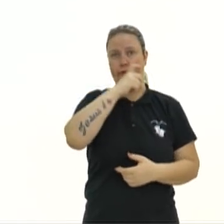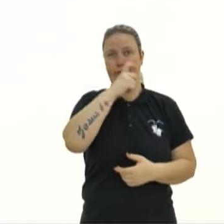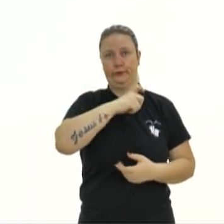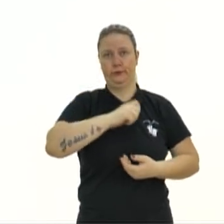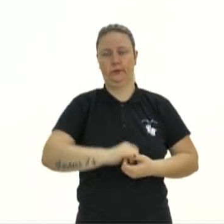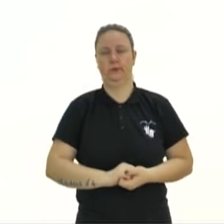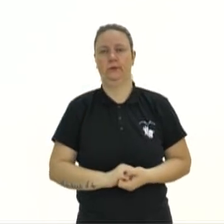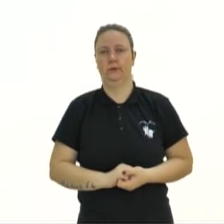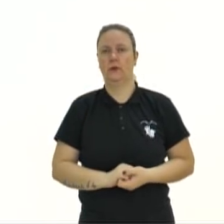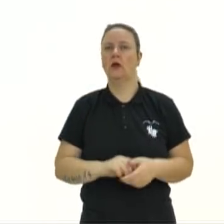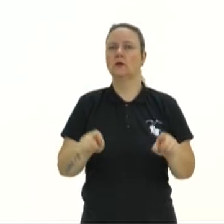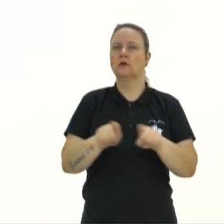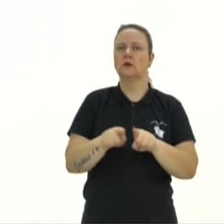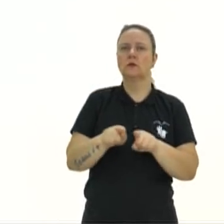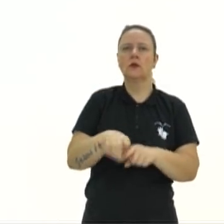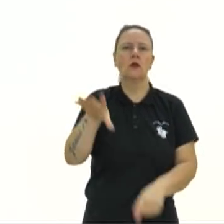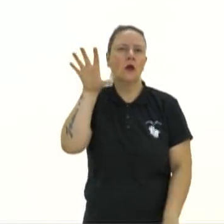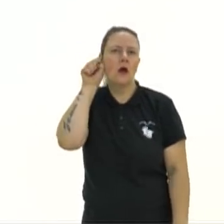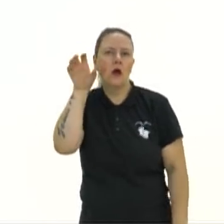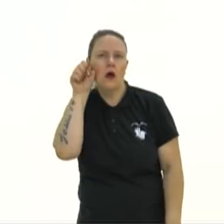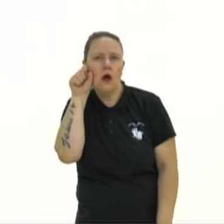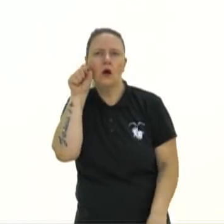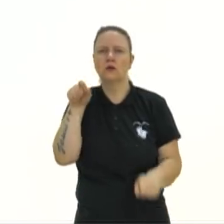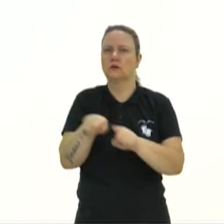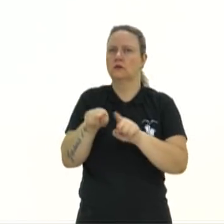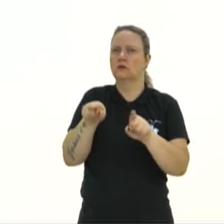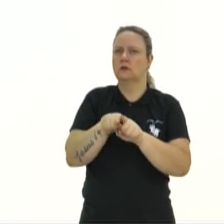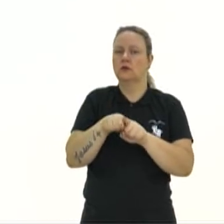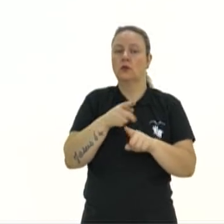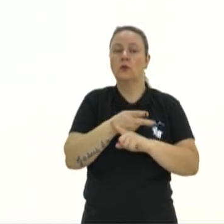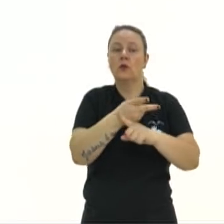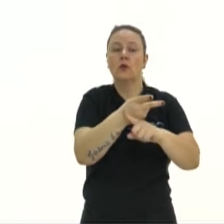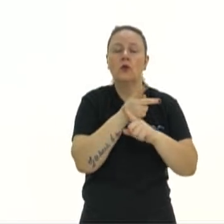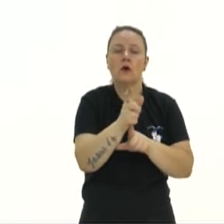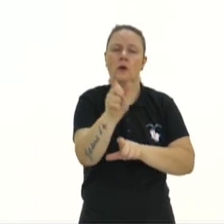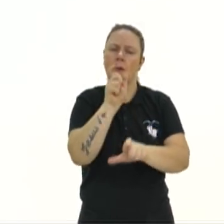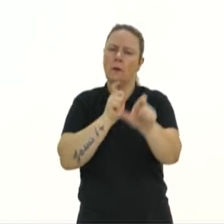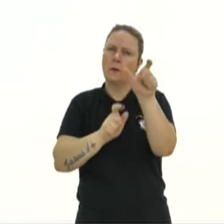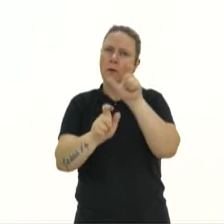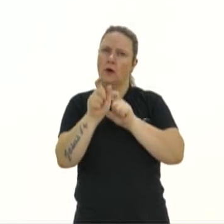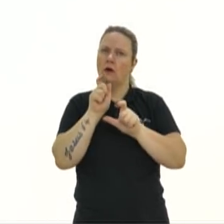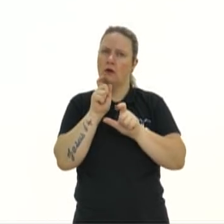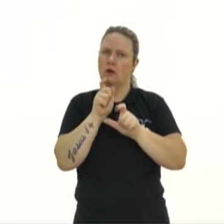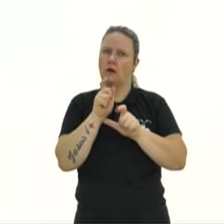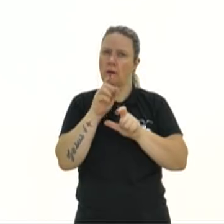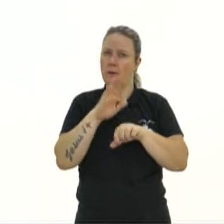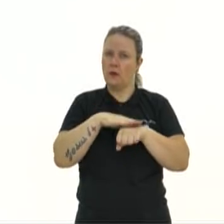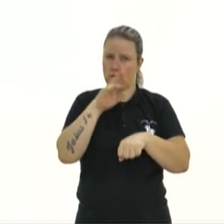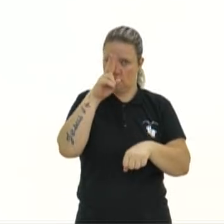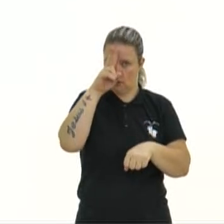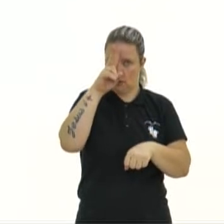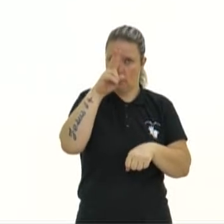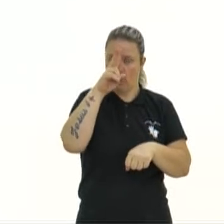Desconfie de áudios. Tente resumir o áudio e buscar por suas palavras-chave no Google.